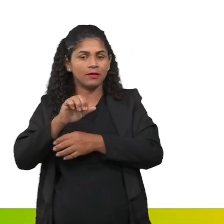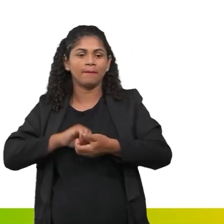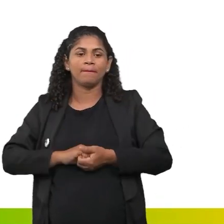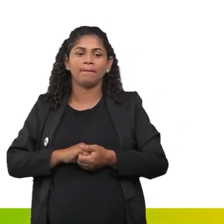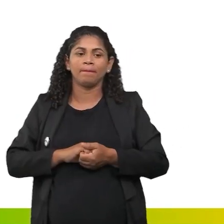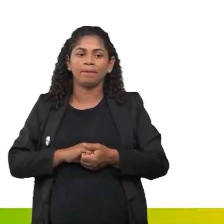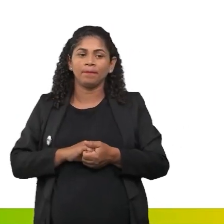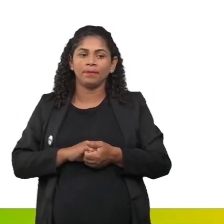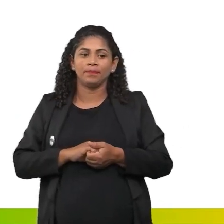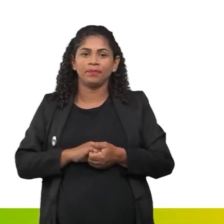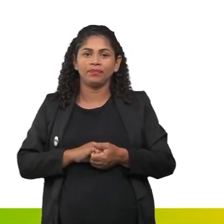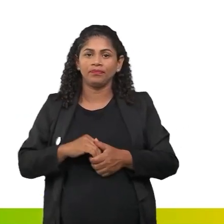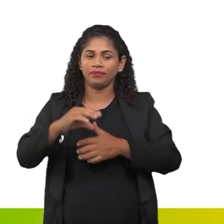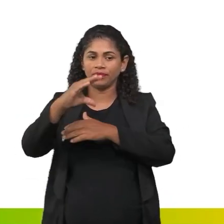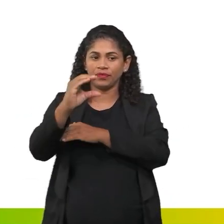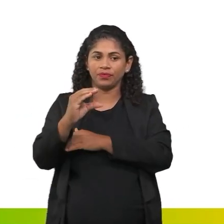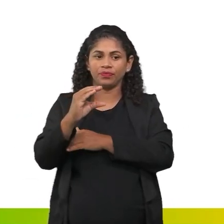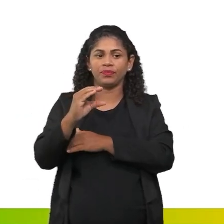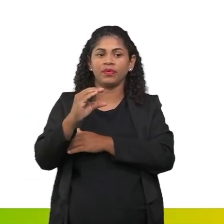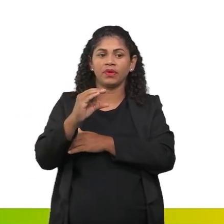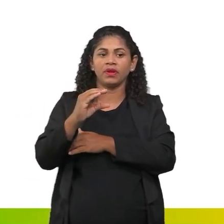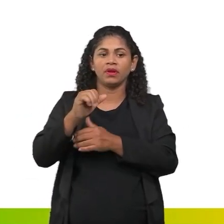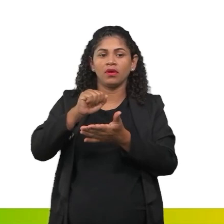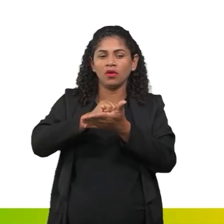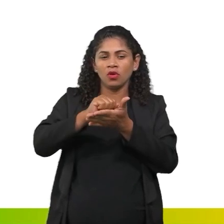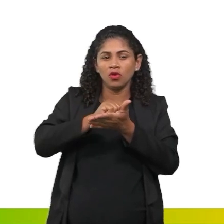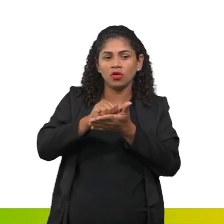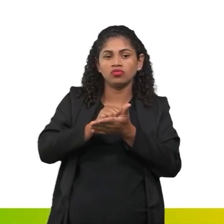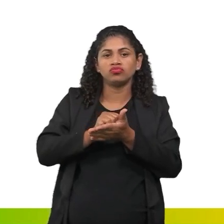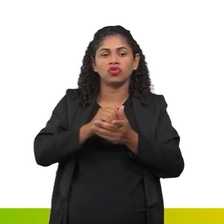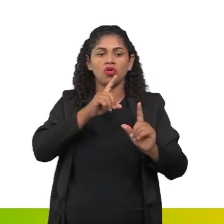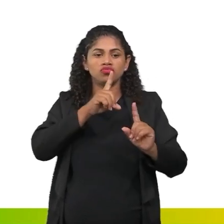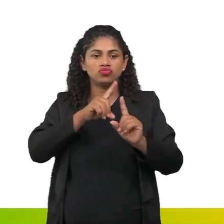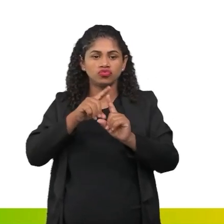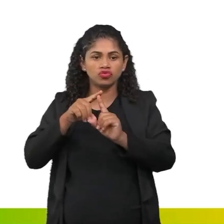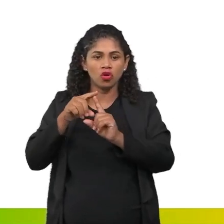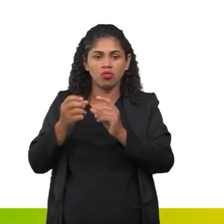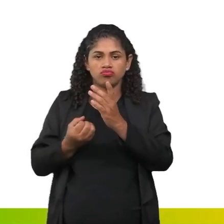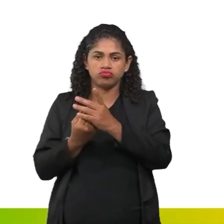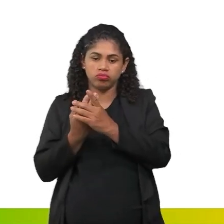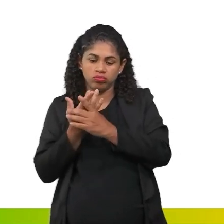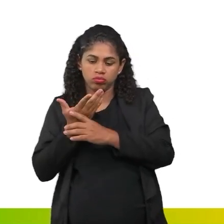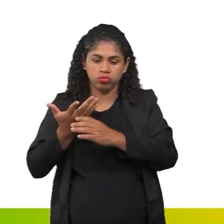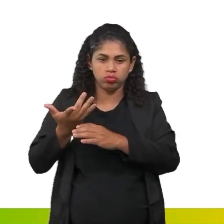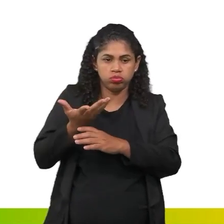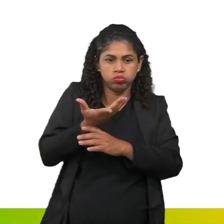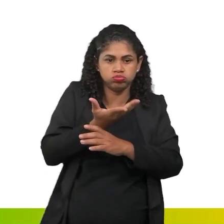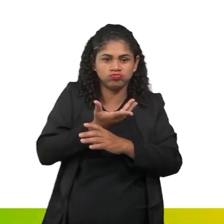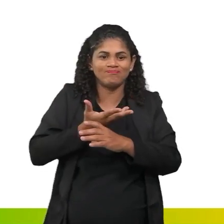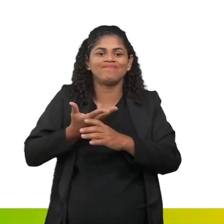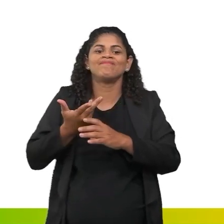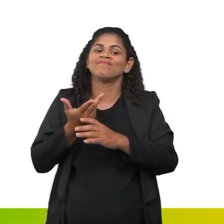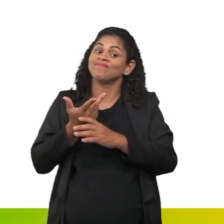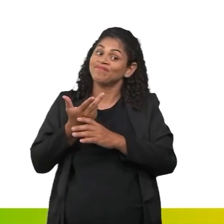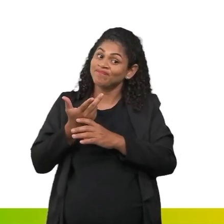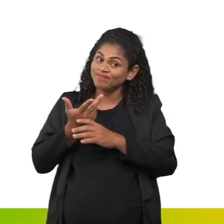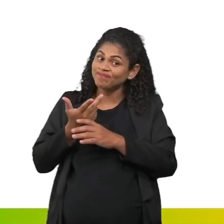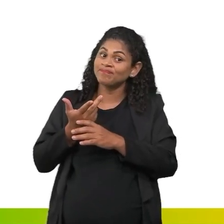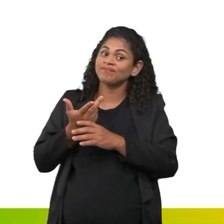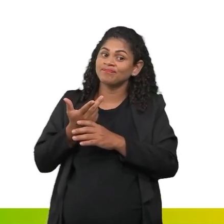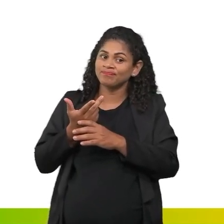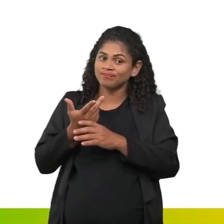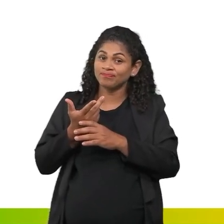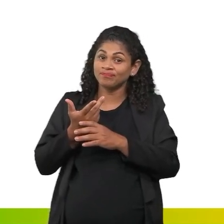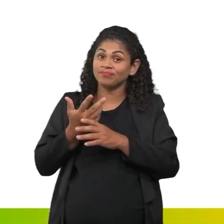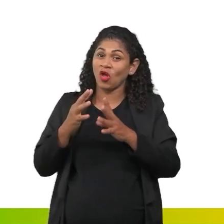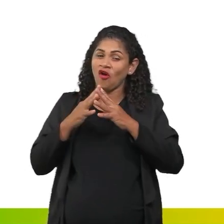ocorre. A letra C fala, a saponificação é um tipo de fermentação. Daqui, ó, tá